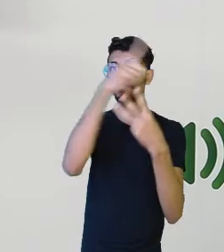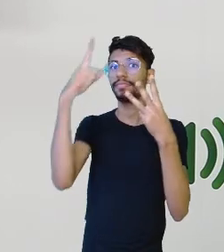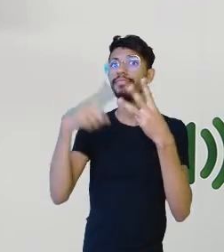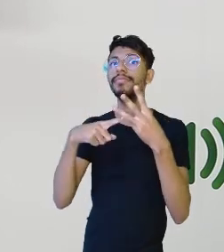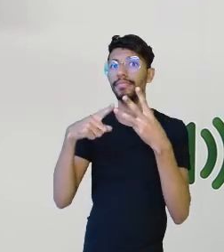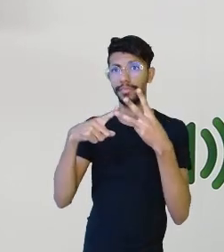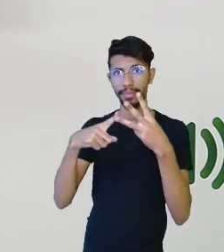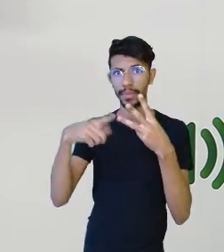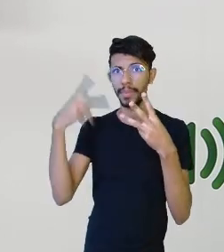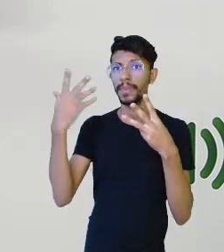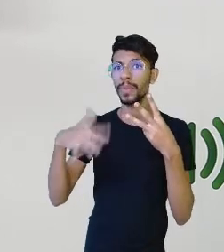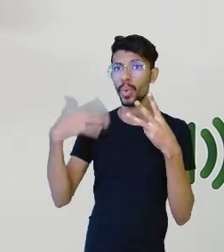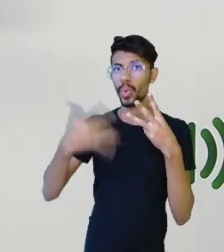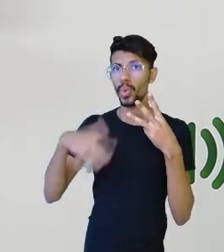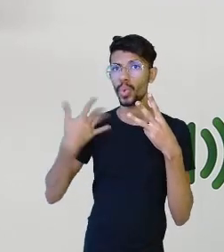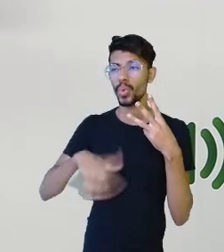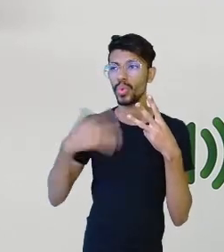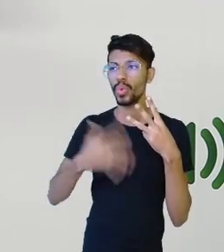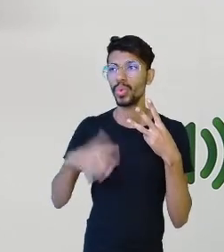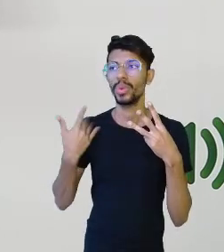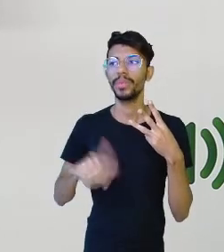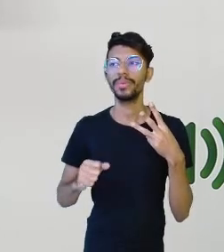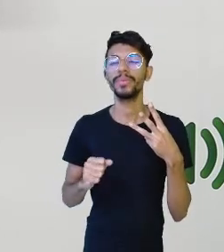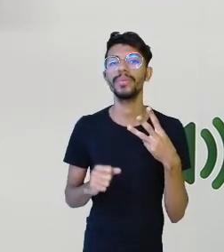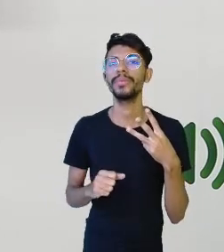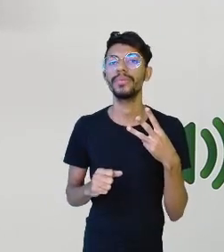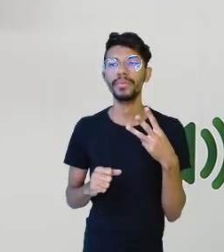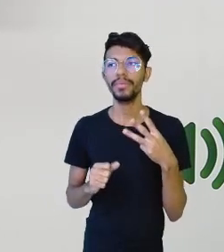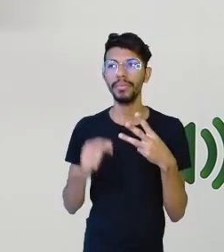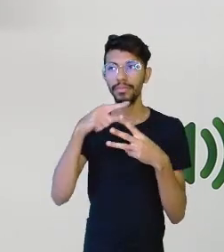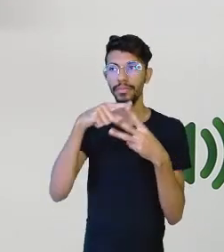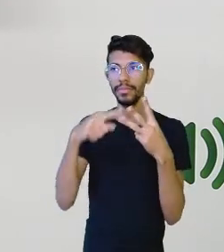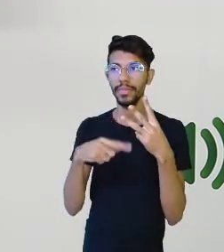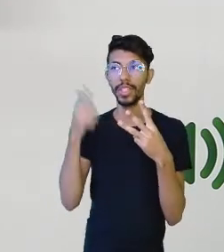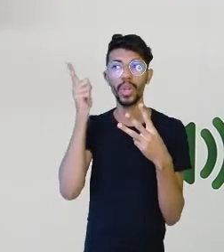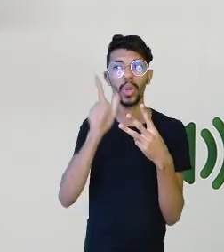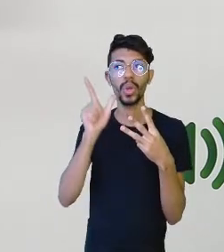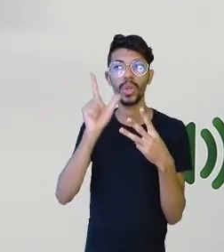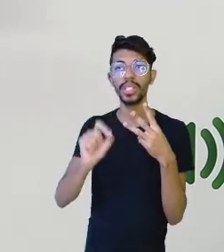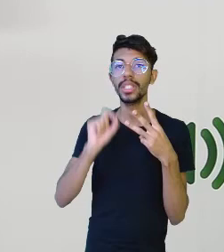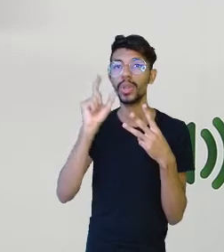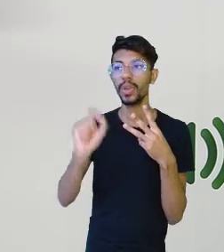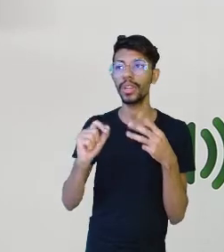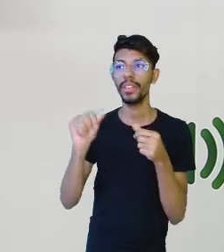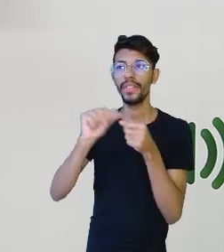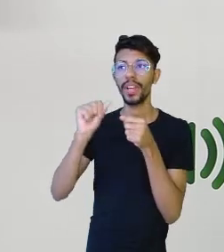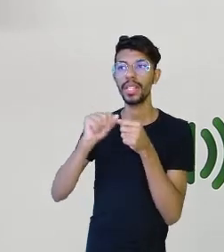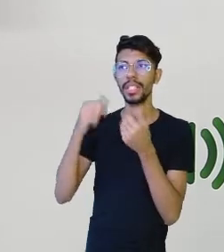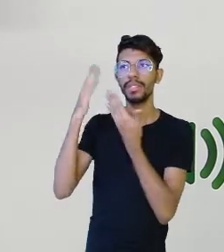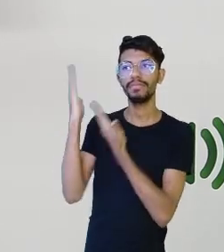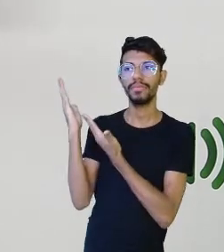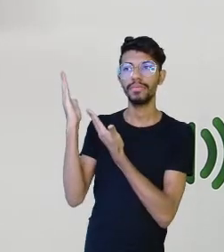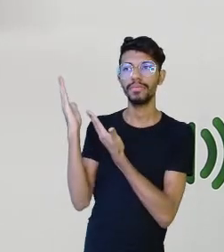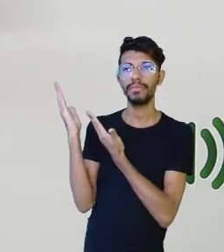e usei 3. Eu consigo fazer exatamente